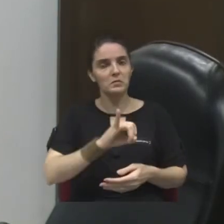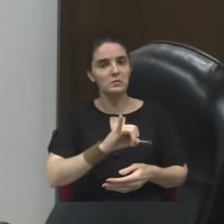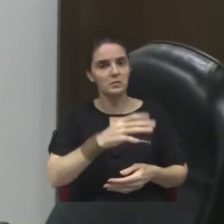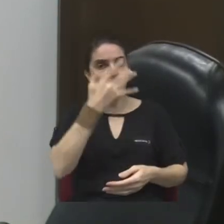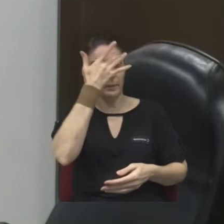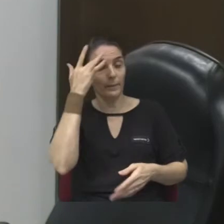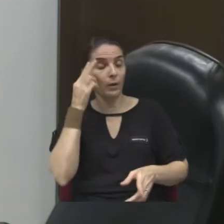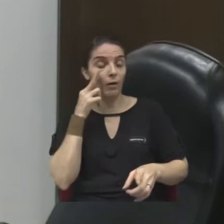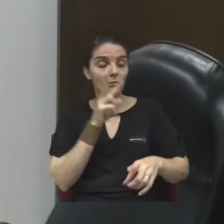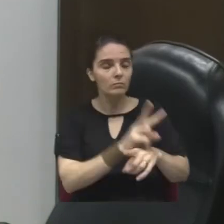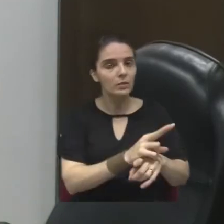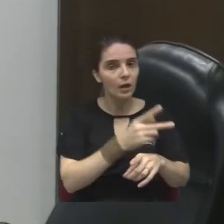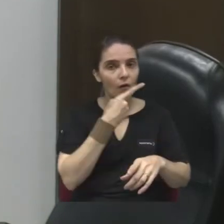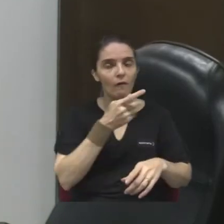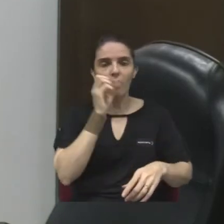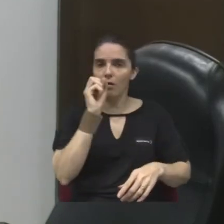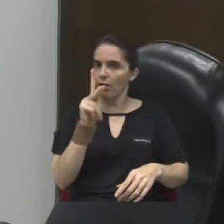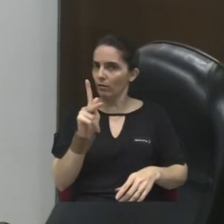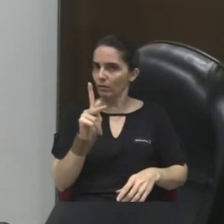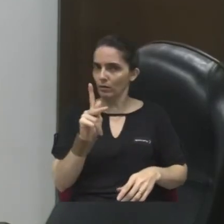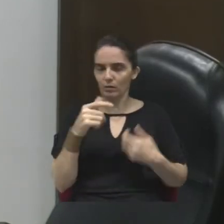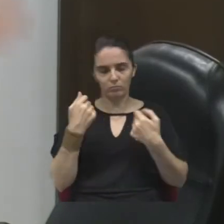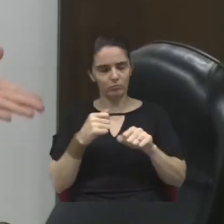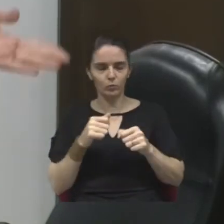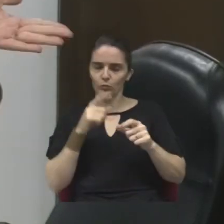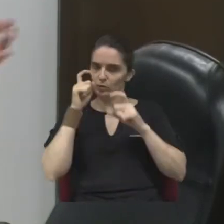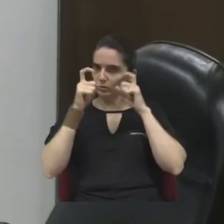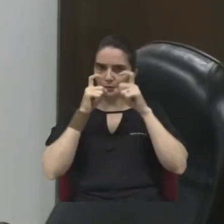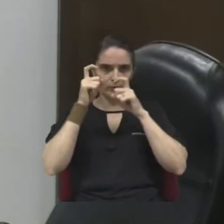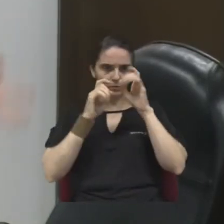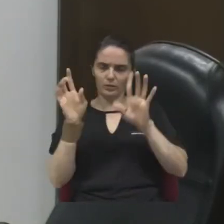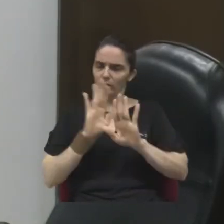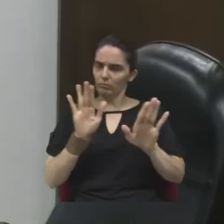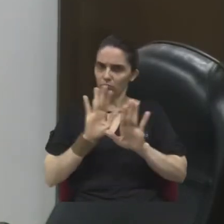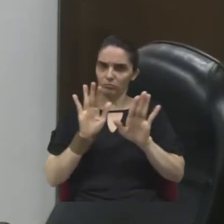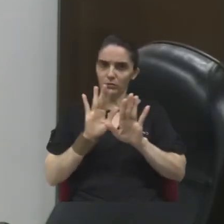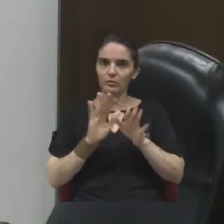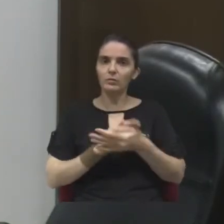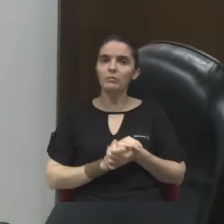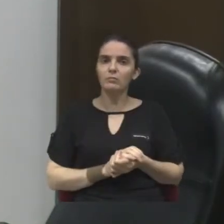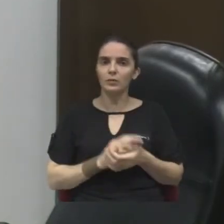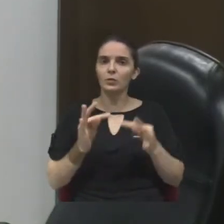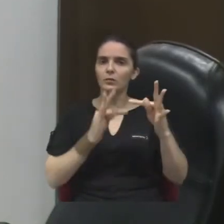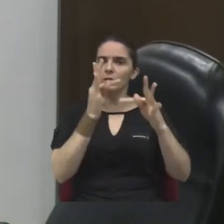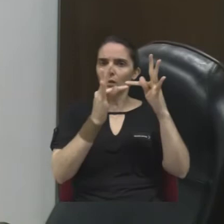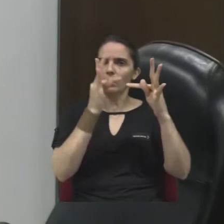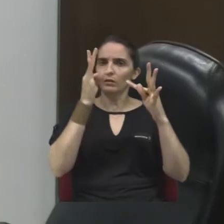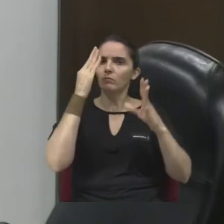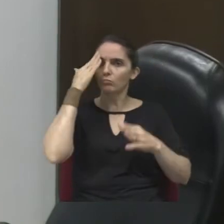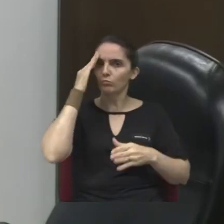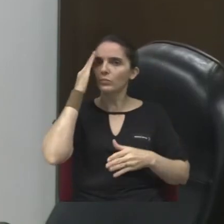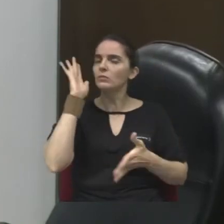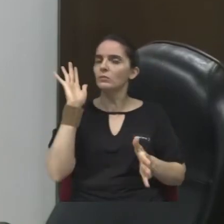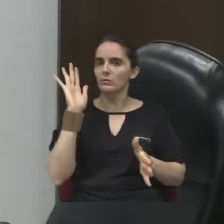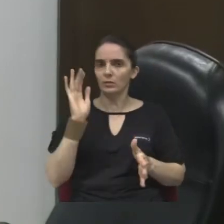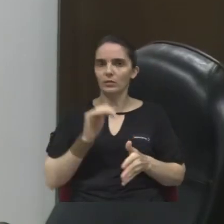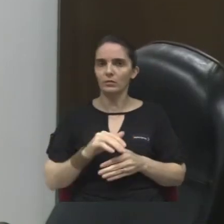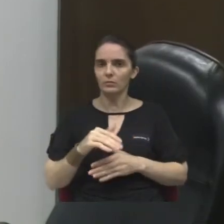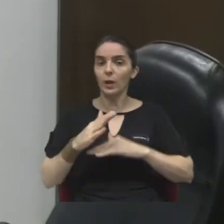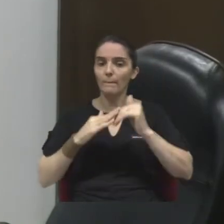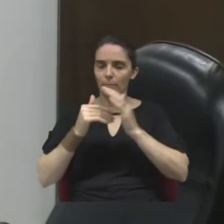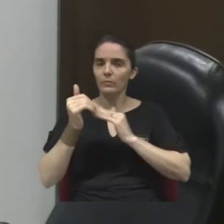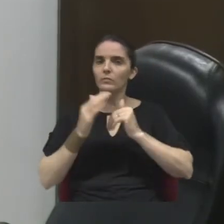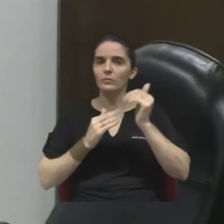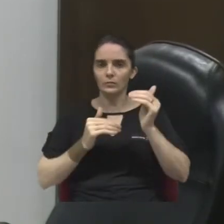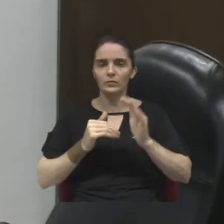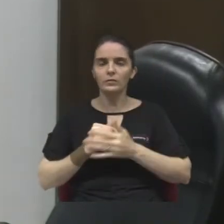há motivo para que a gente suspeite. Eles entendem, são técnicos, são profissionais, e acredito neles. Muito obrigada,